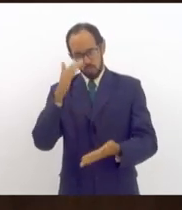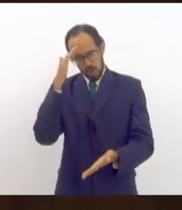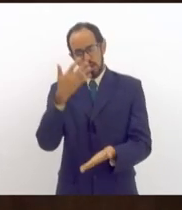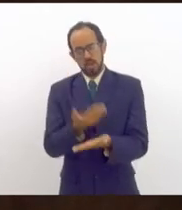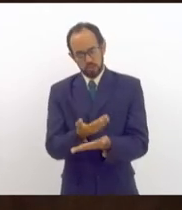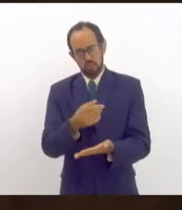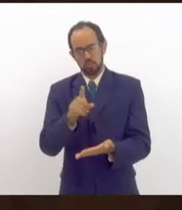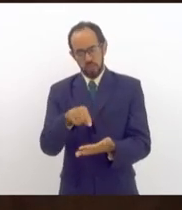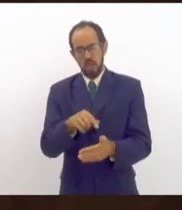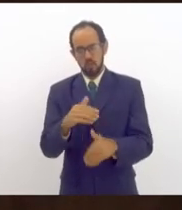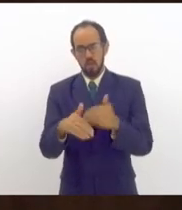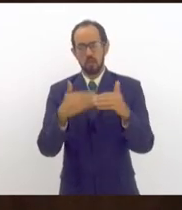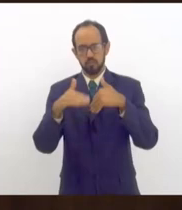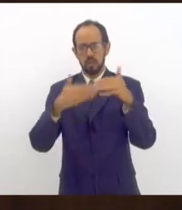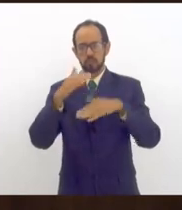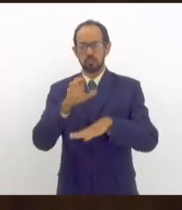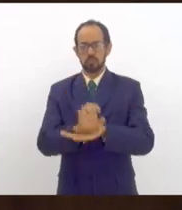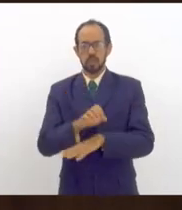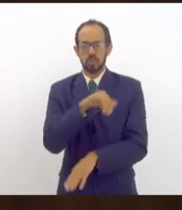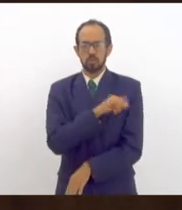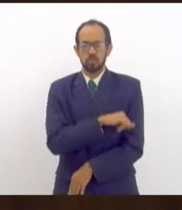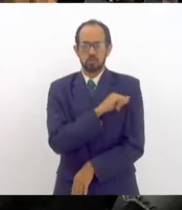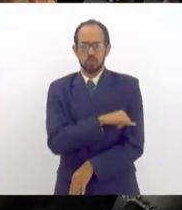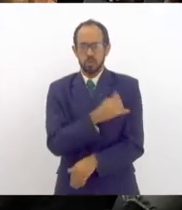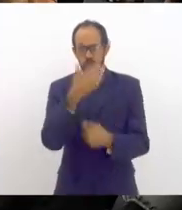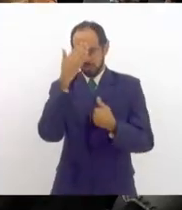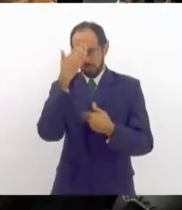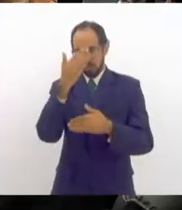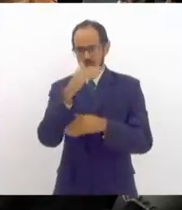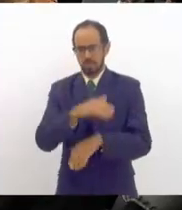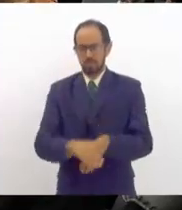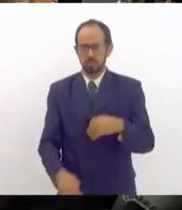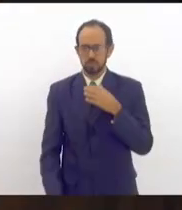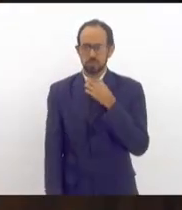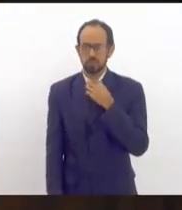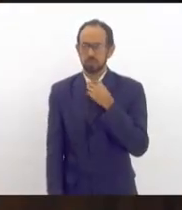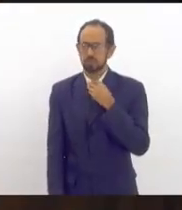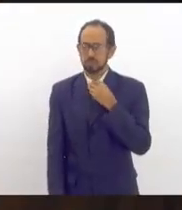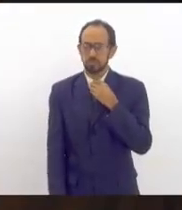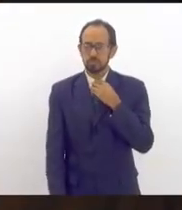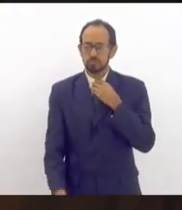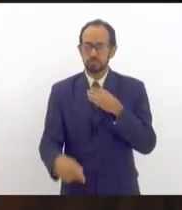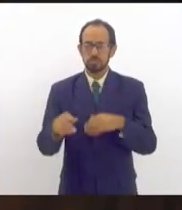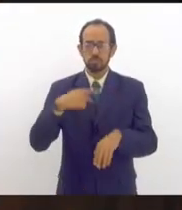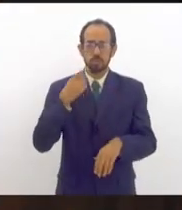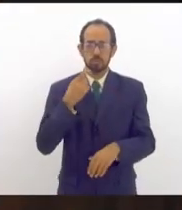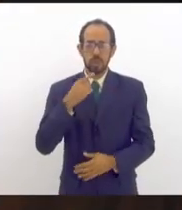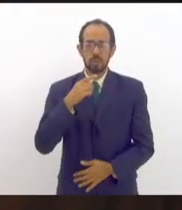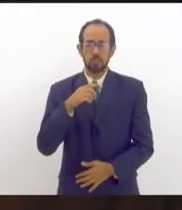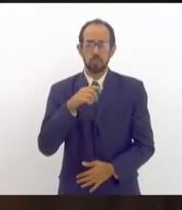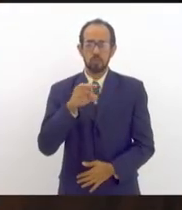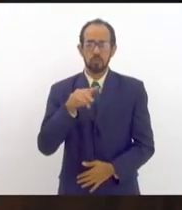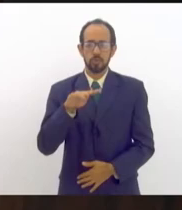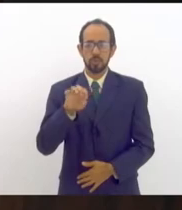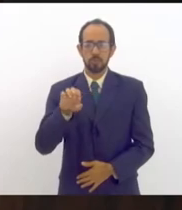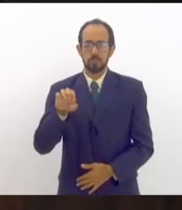já seja um avanço para o estado do Rio de Janeiro Muito obrigado Deputado Felipe bobeu